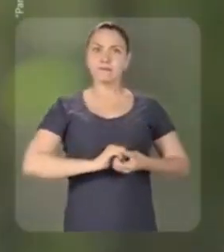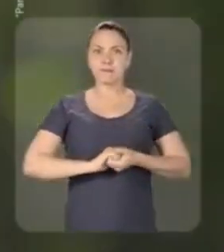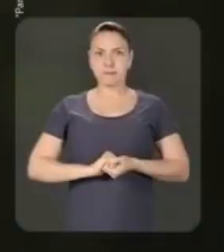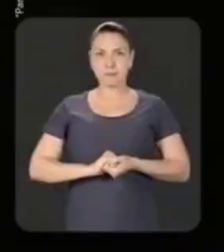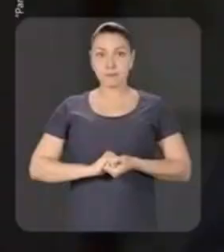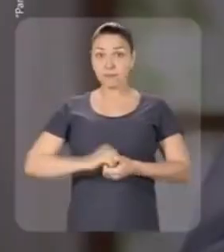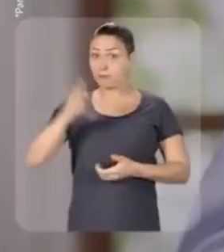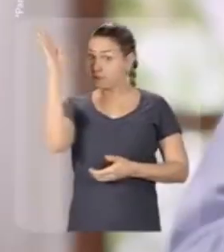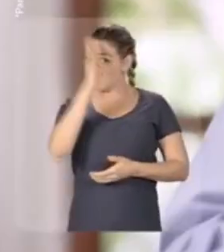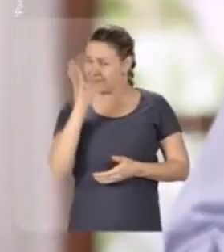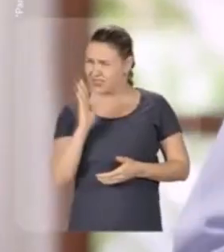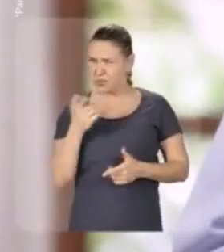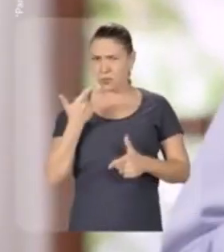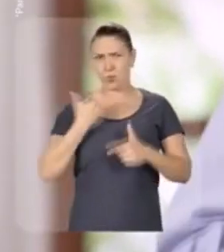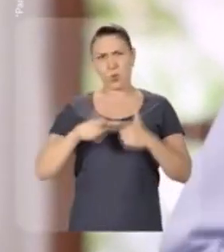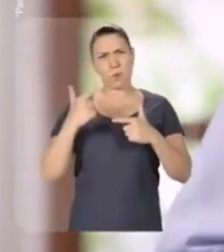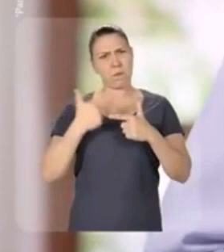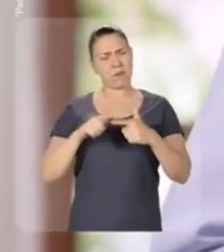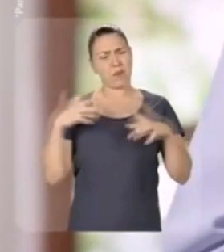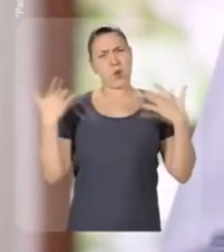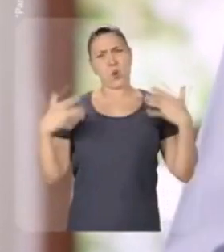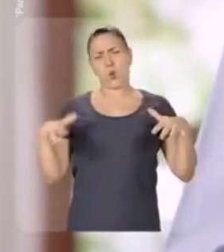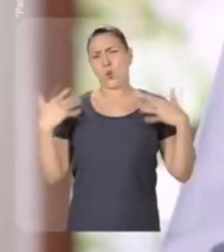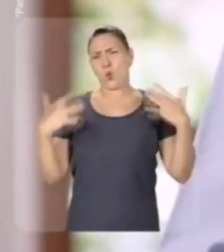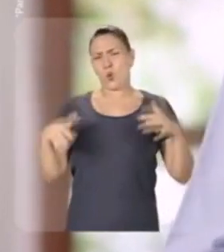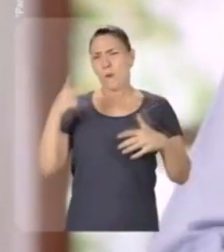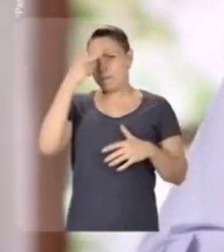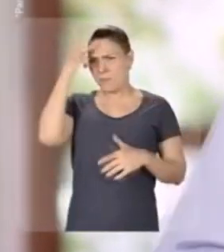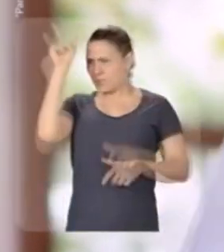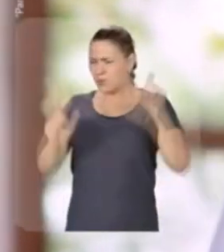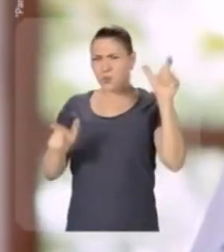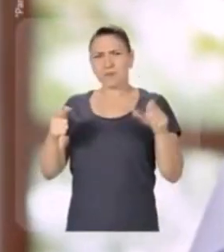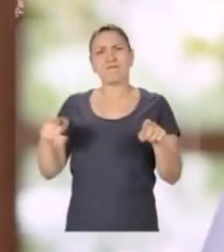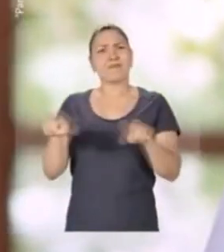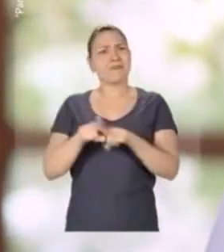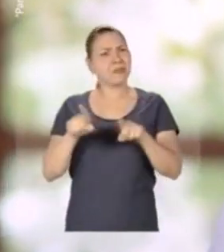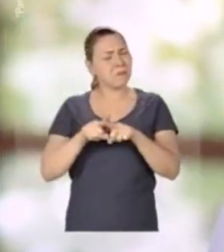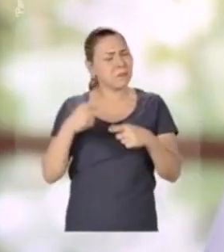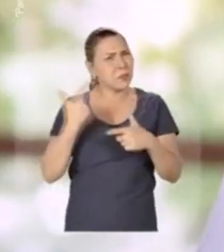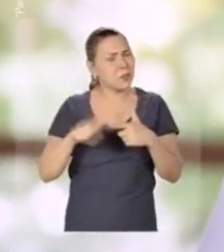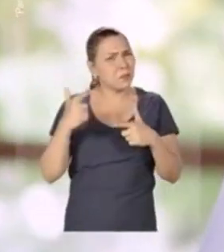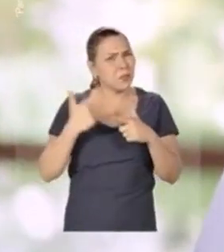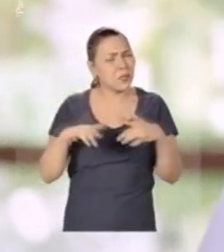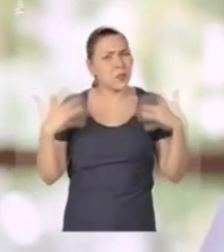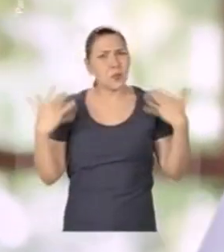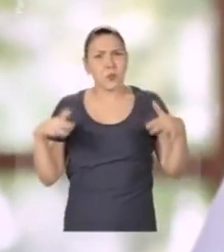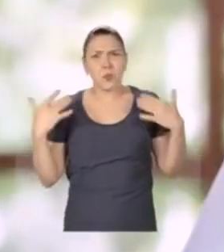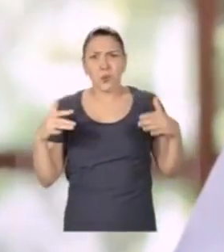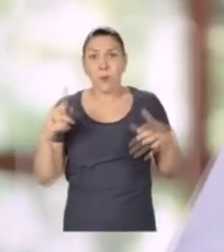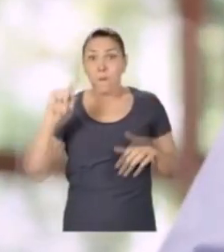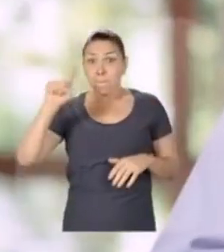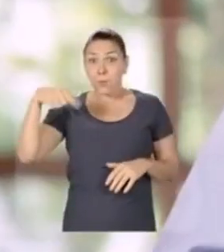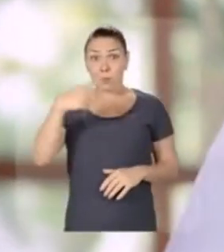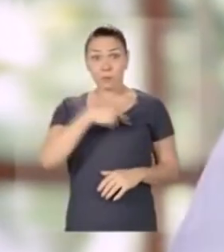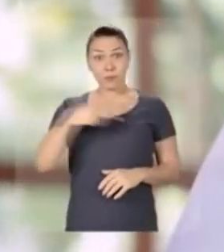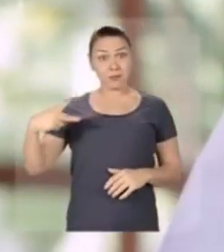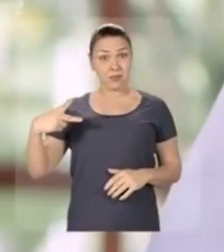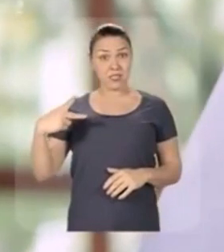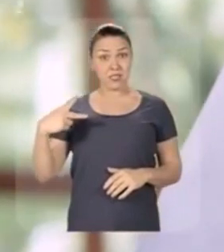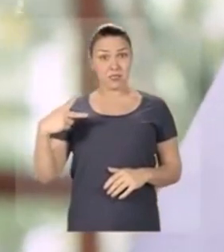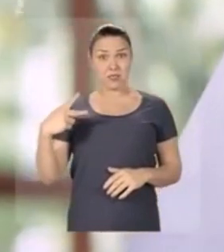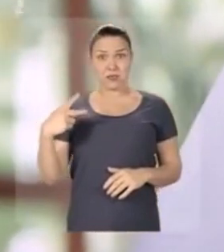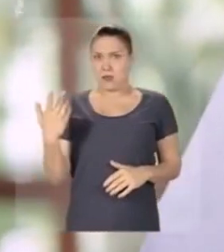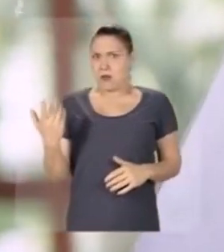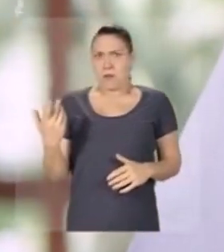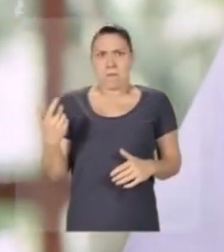coração. O Brasil já tem problemas demais. Os brasileiros já têm problemas demais. O próximo